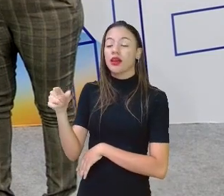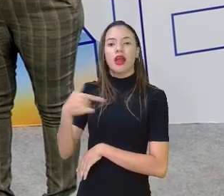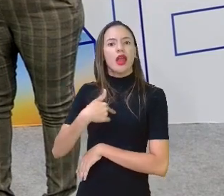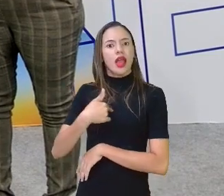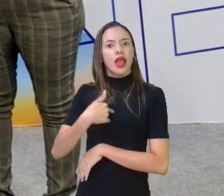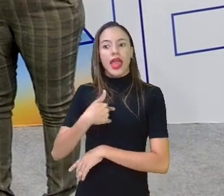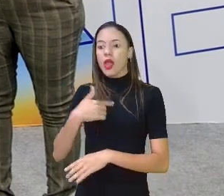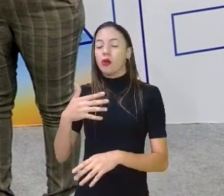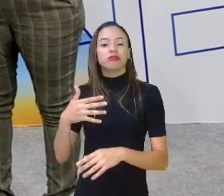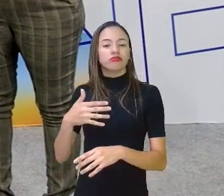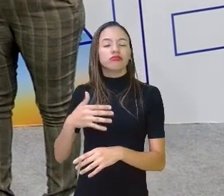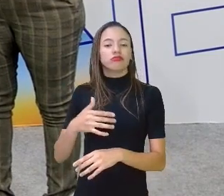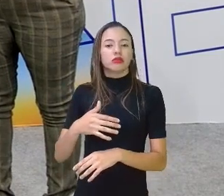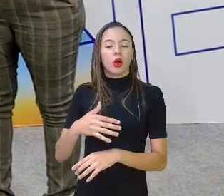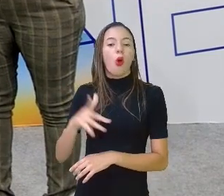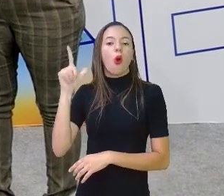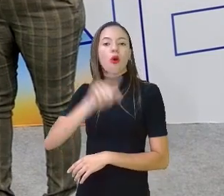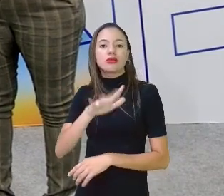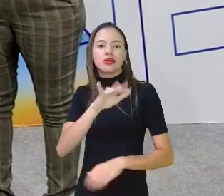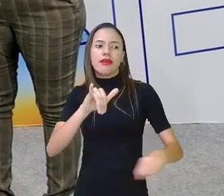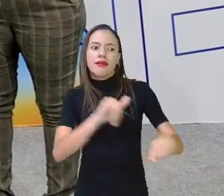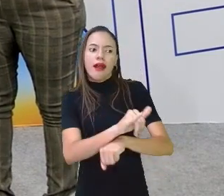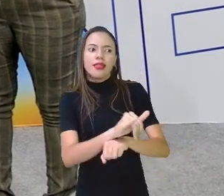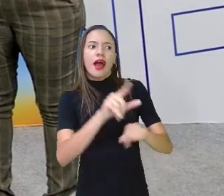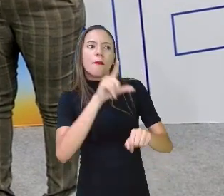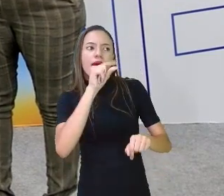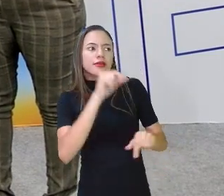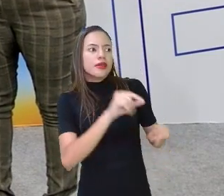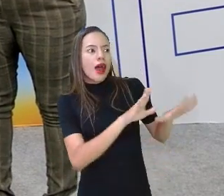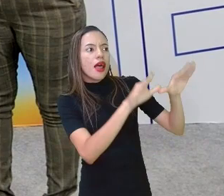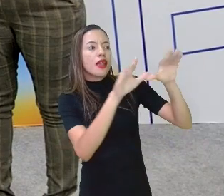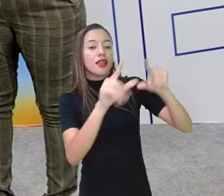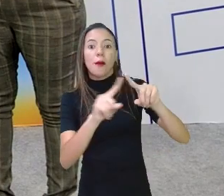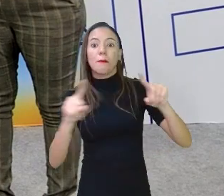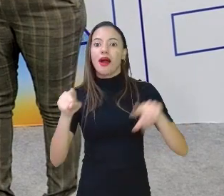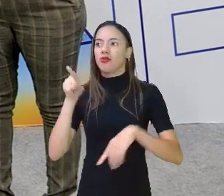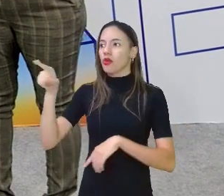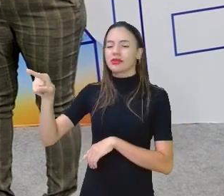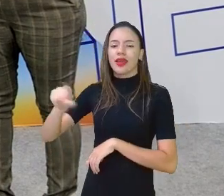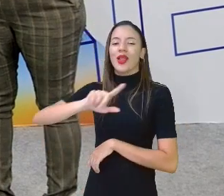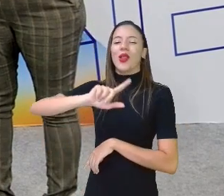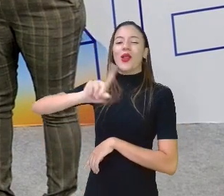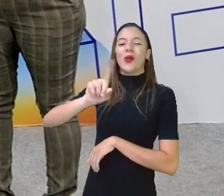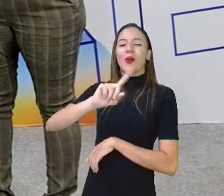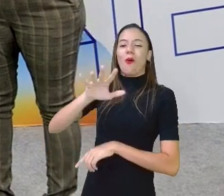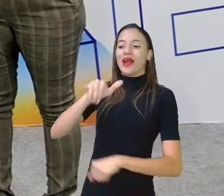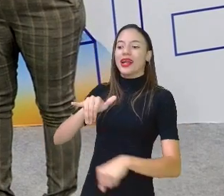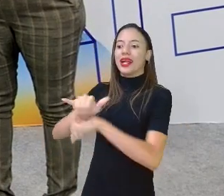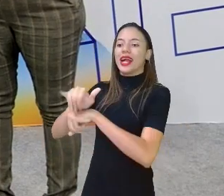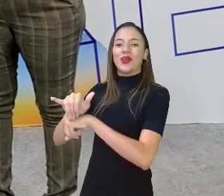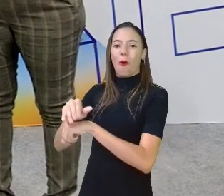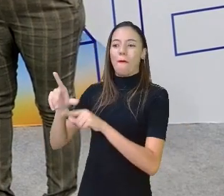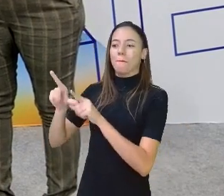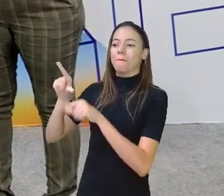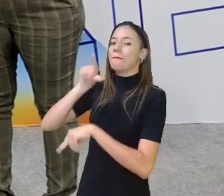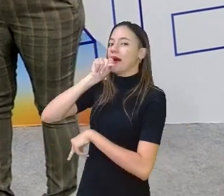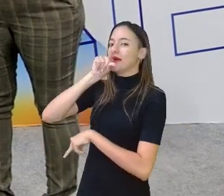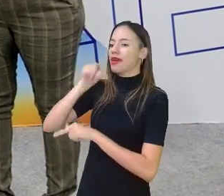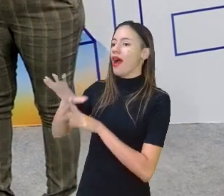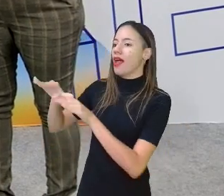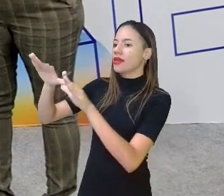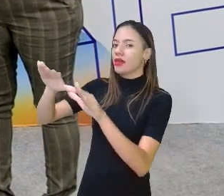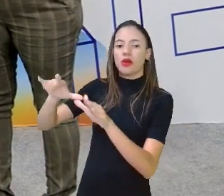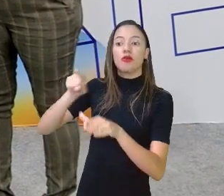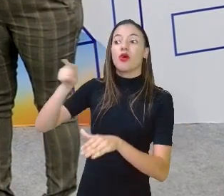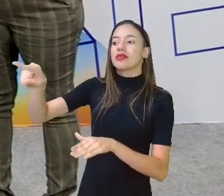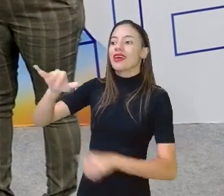pude enganar passarinhos, mas você não enganou passarinhos, você enganou homens. Quer dizer, pessoas